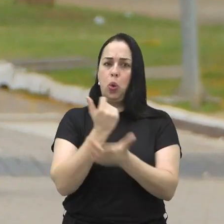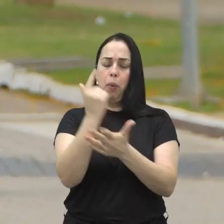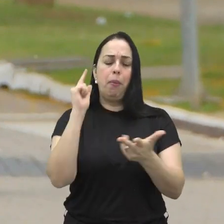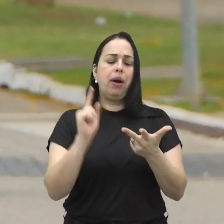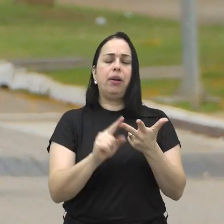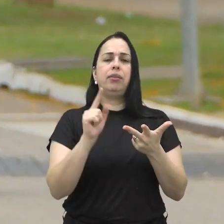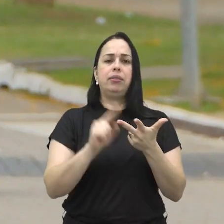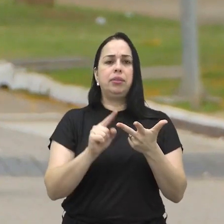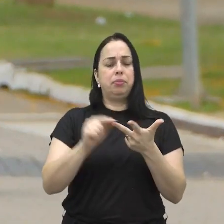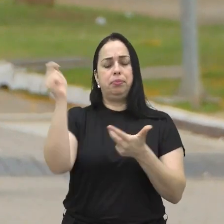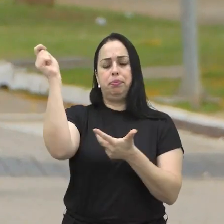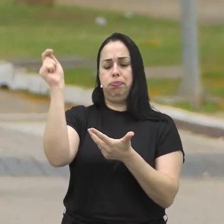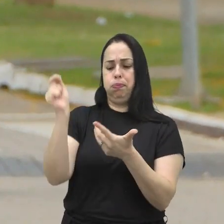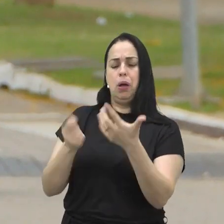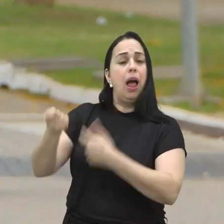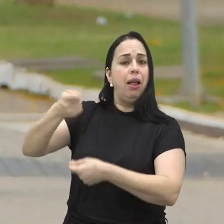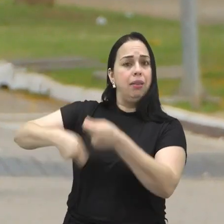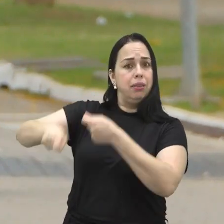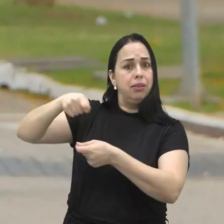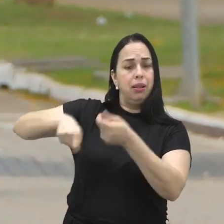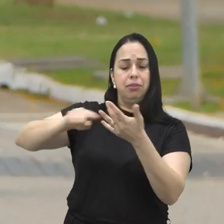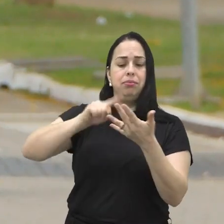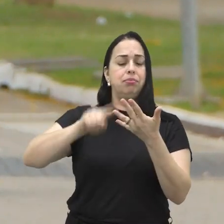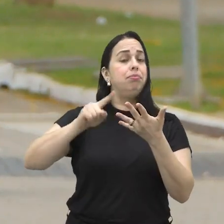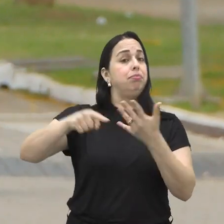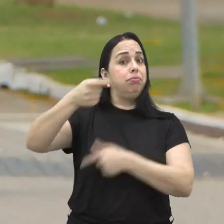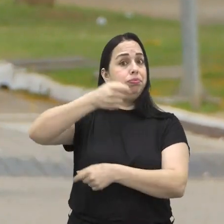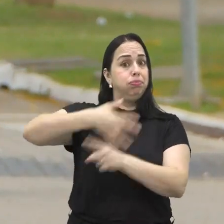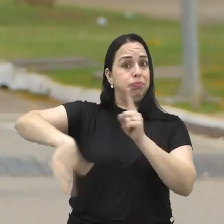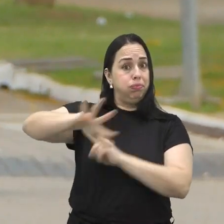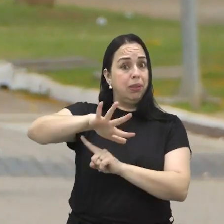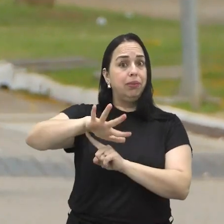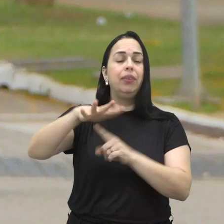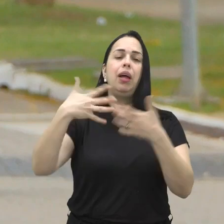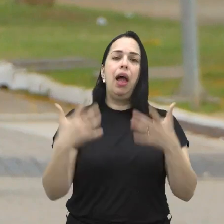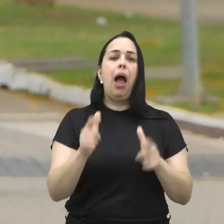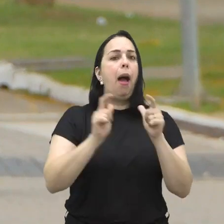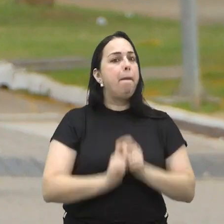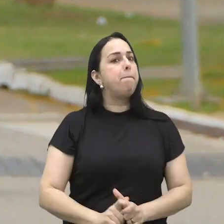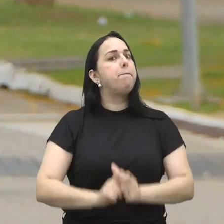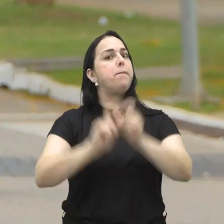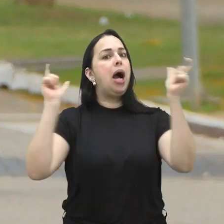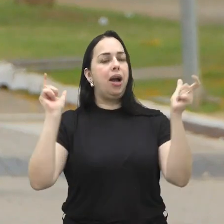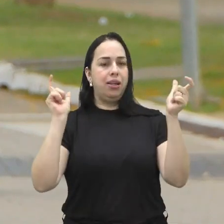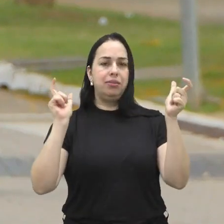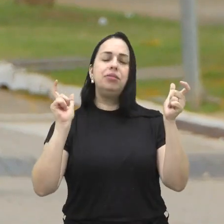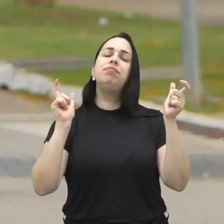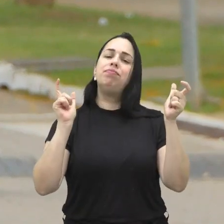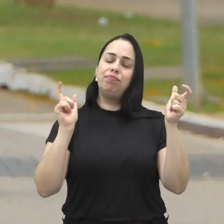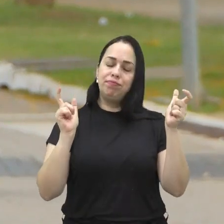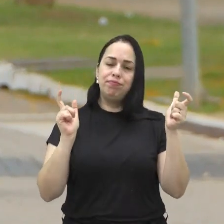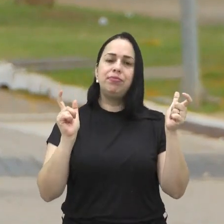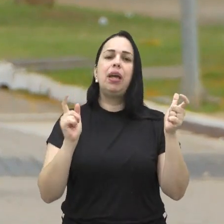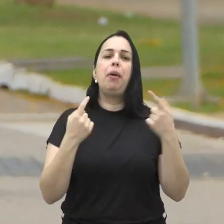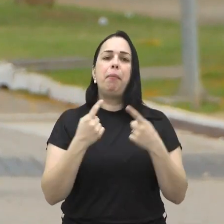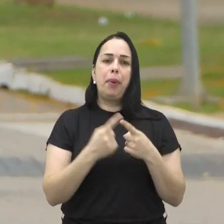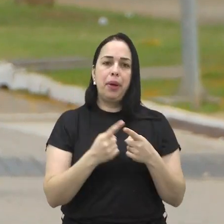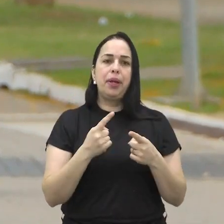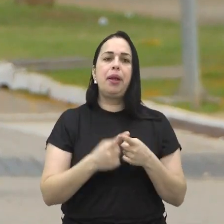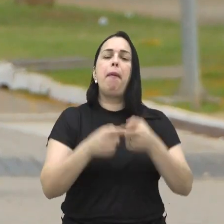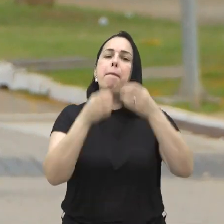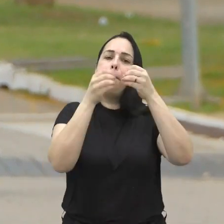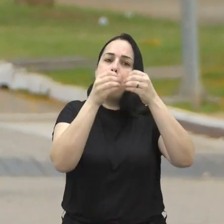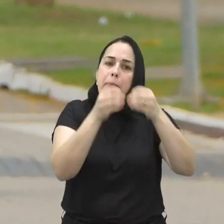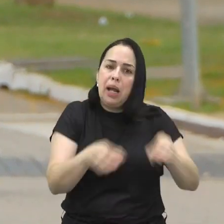consumidor, civil, administrativo, ambiental e público. A maioria deles está relacionada